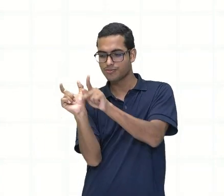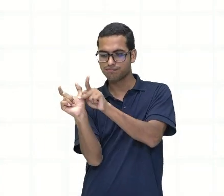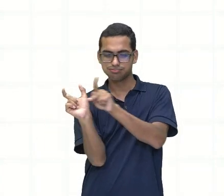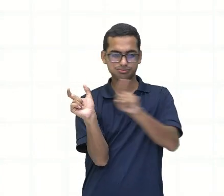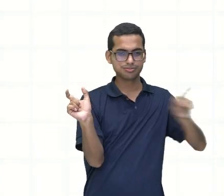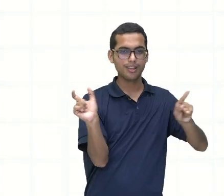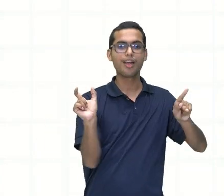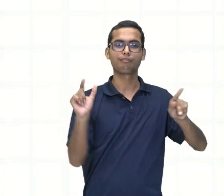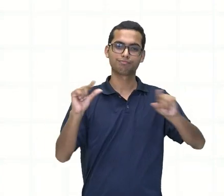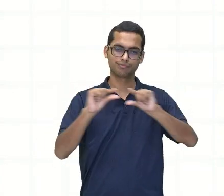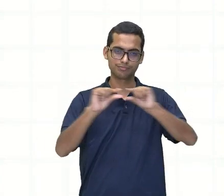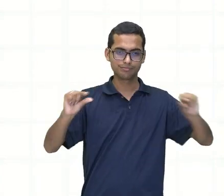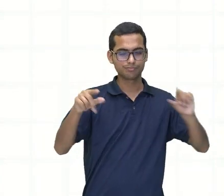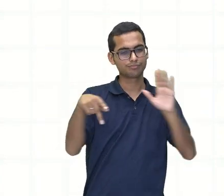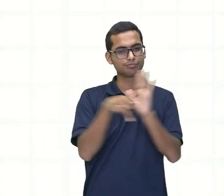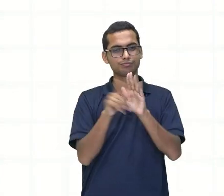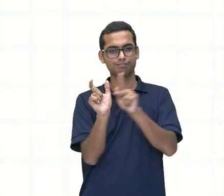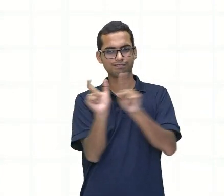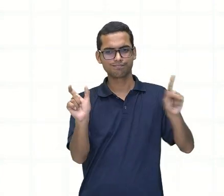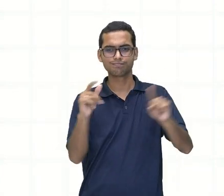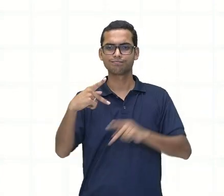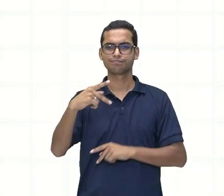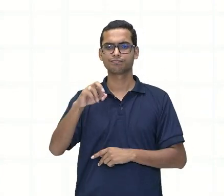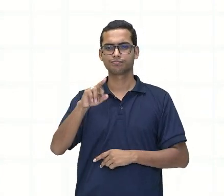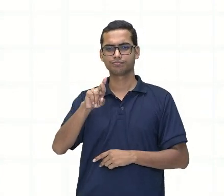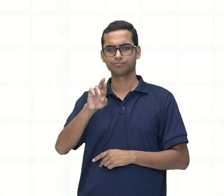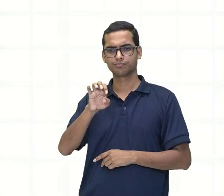Predicado. Entendido? Beleza.